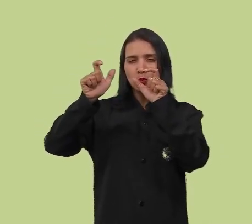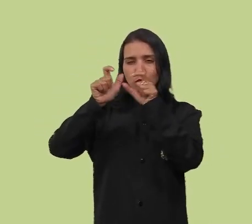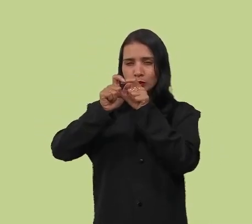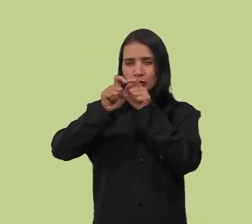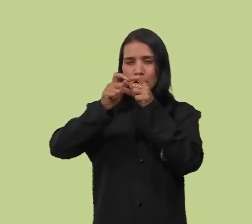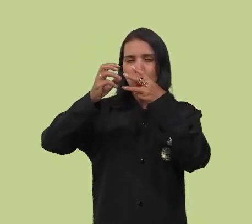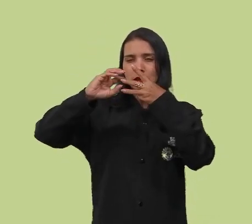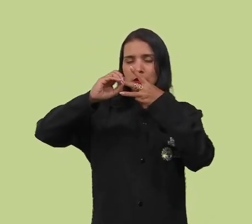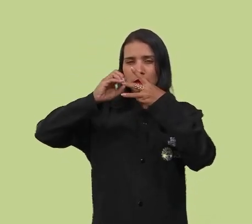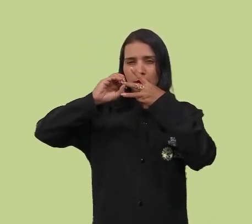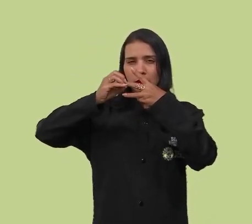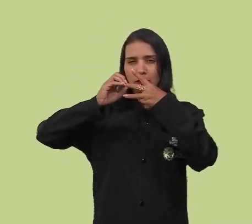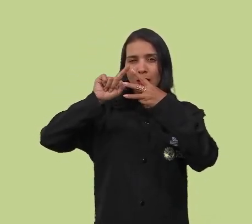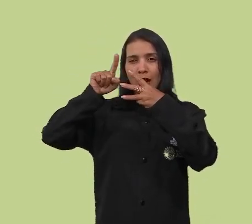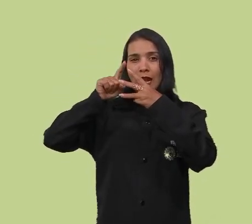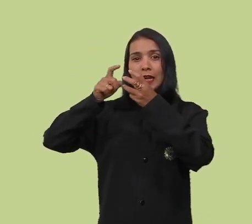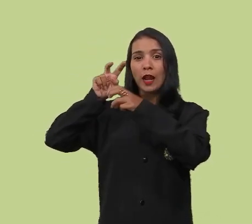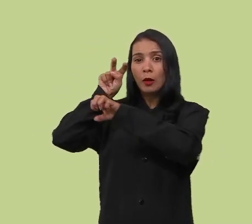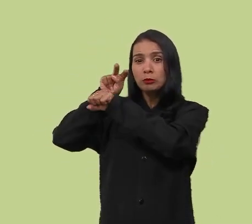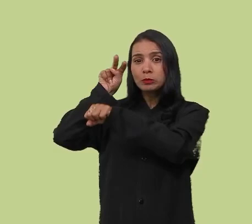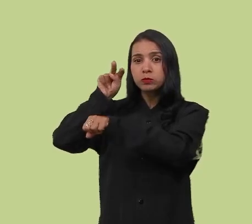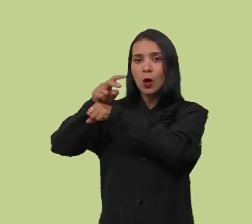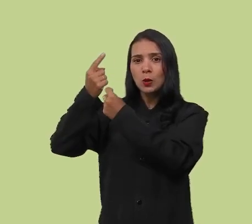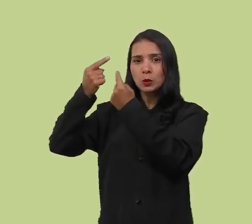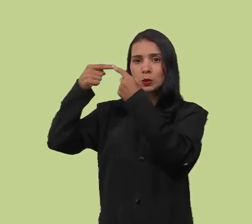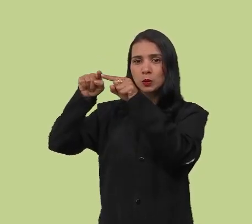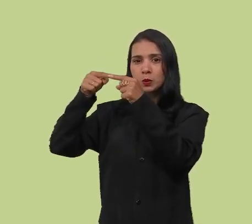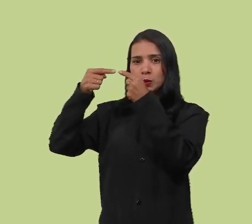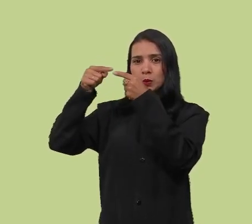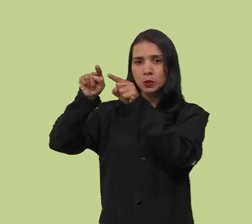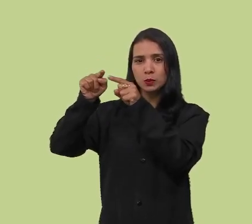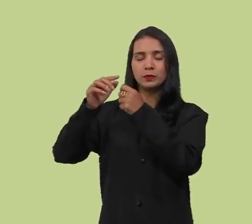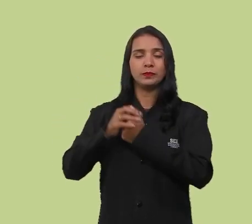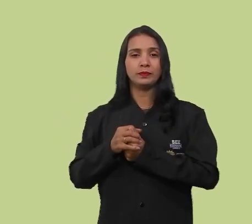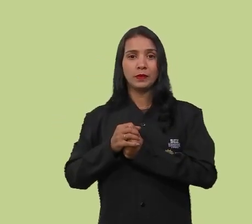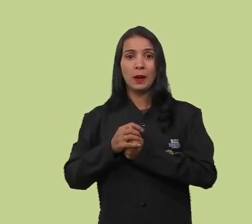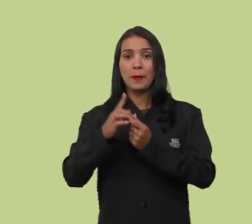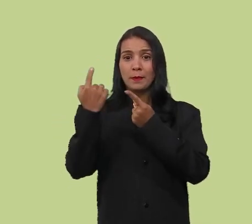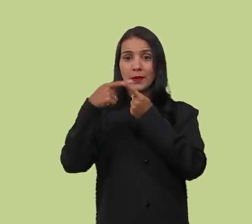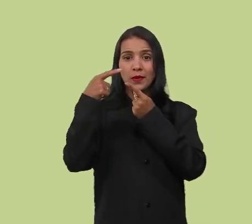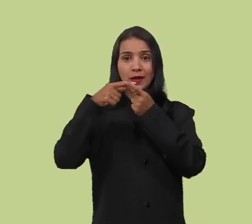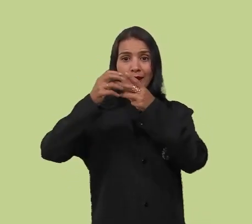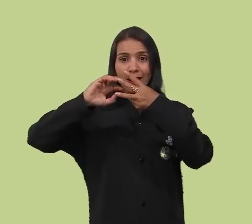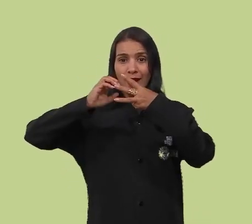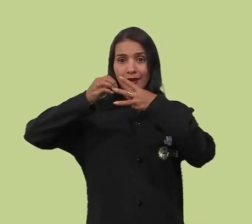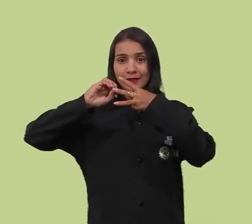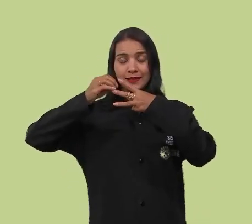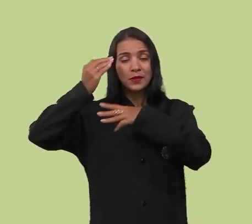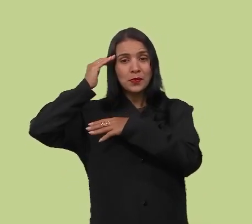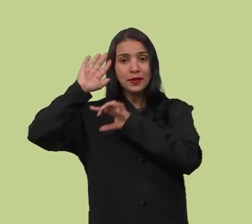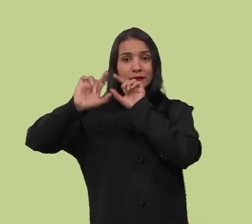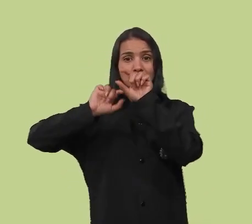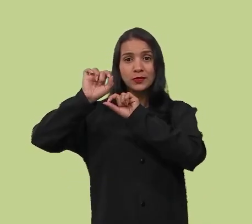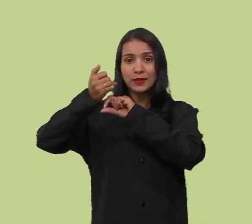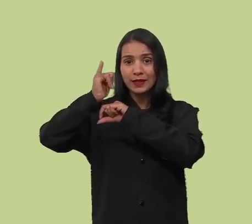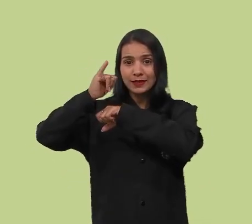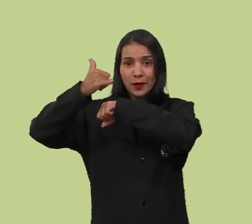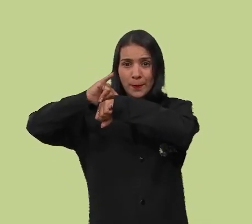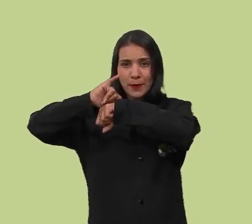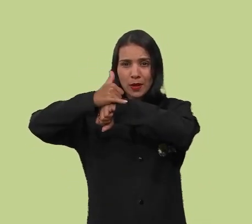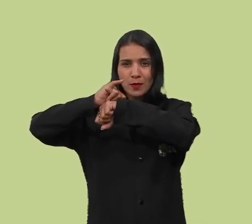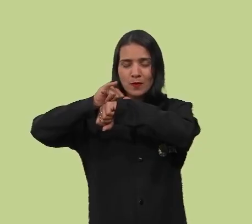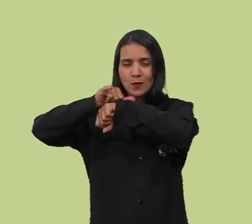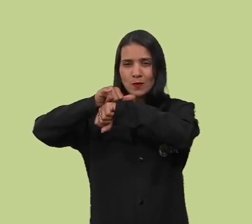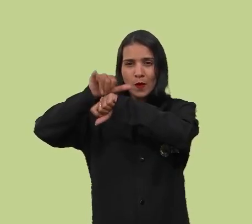central. Então, essa célula, né, a microglia, ela vai entender que o excesso, né, de moléculas de gordura é o quê? É